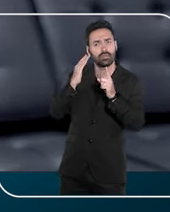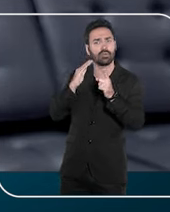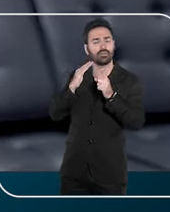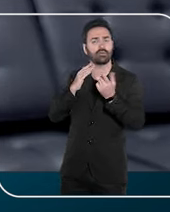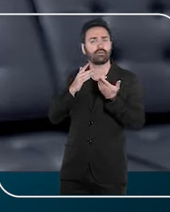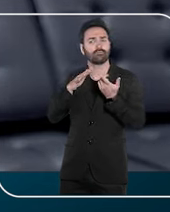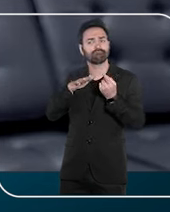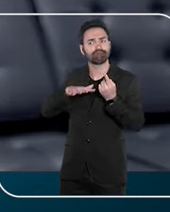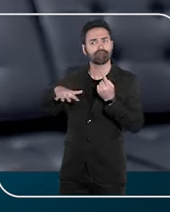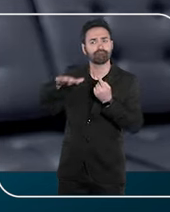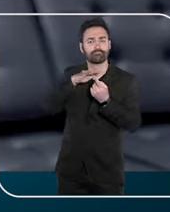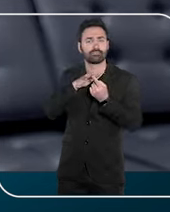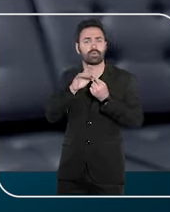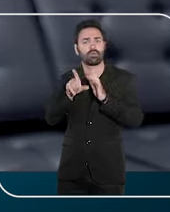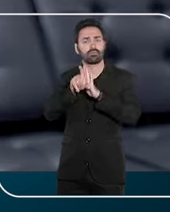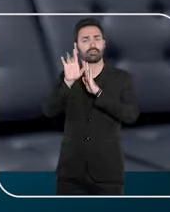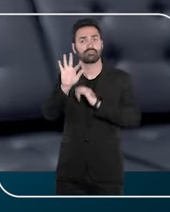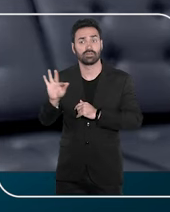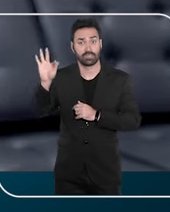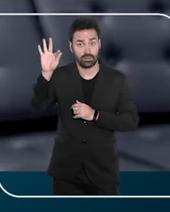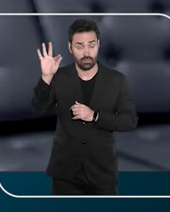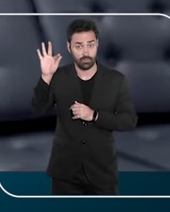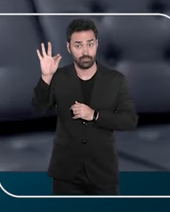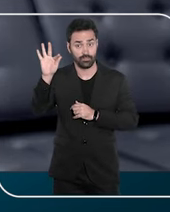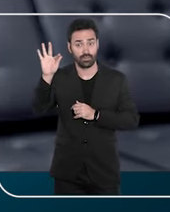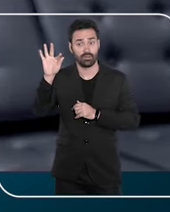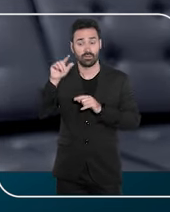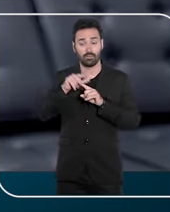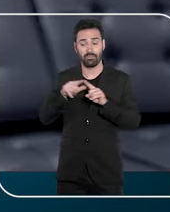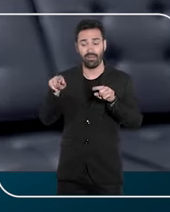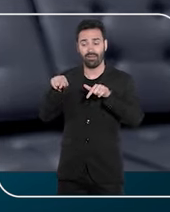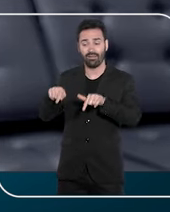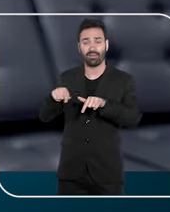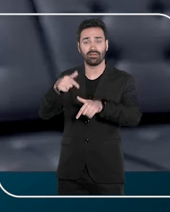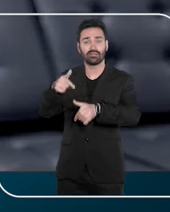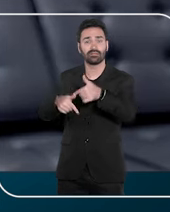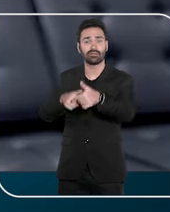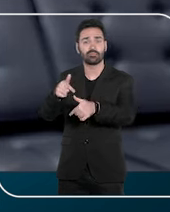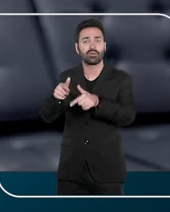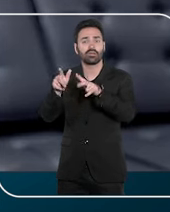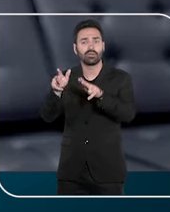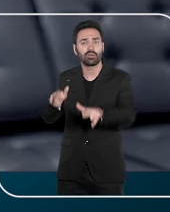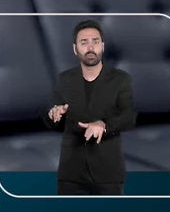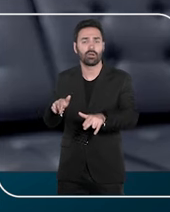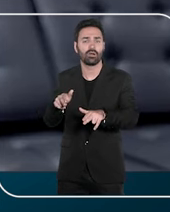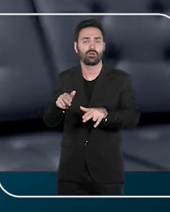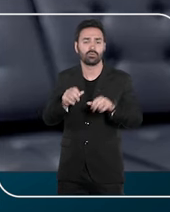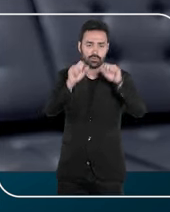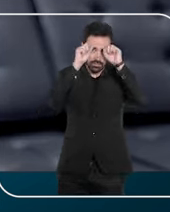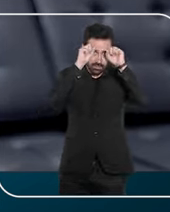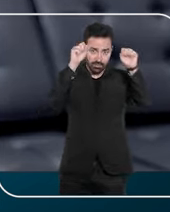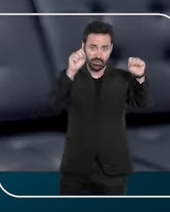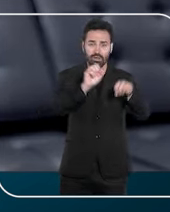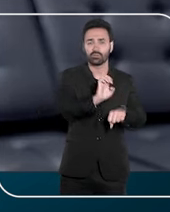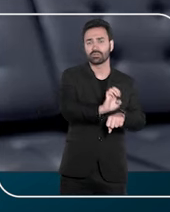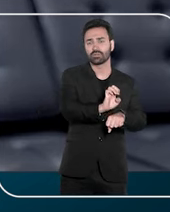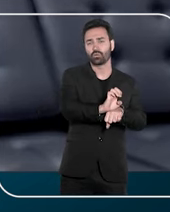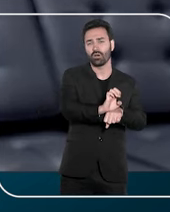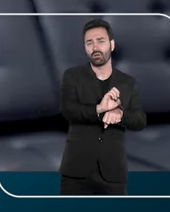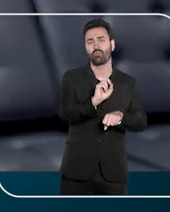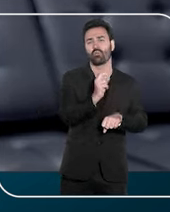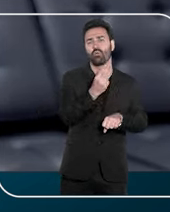assumindo funções de um tribunal regional ou estadual. Não é possível que